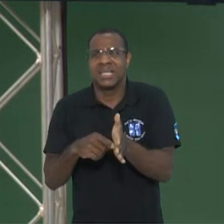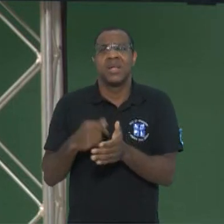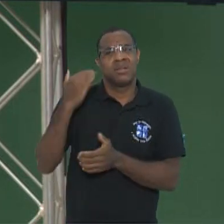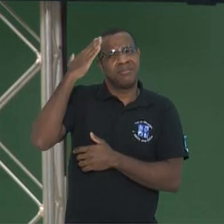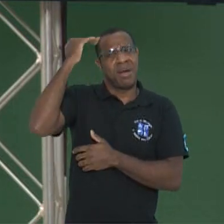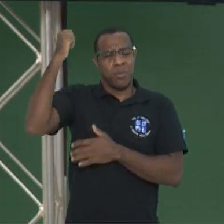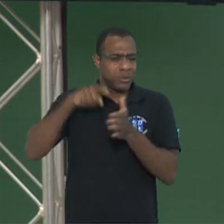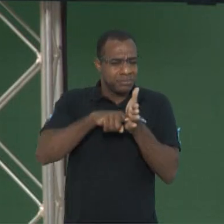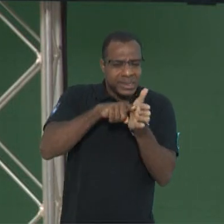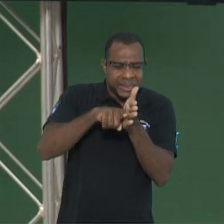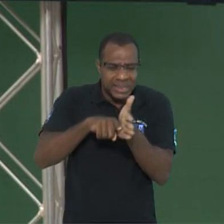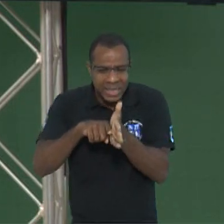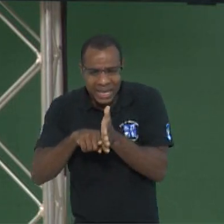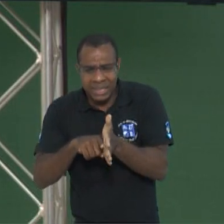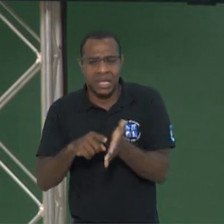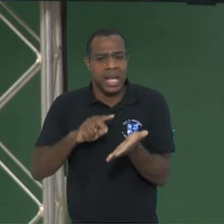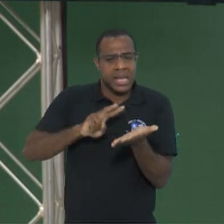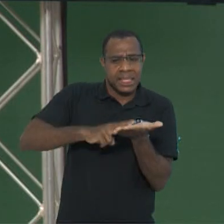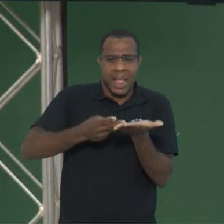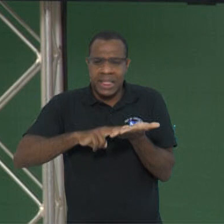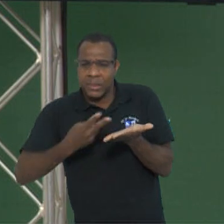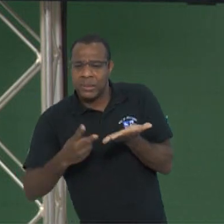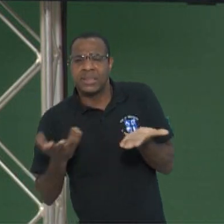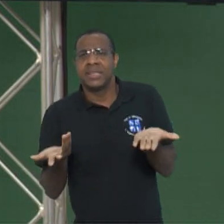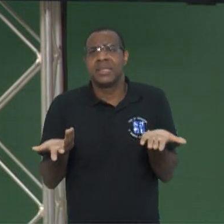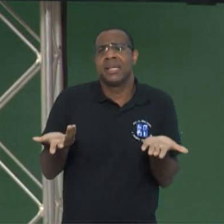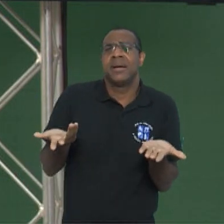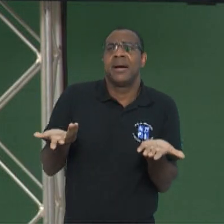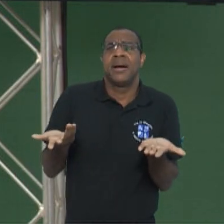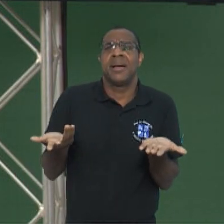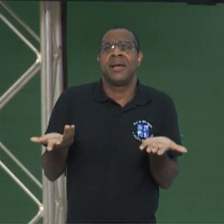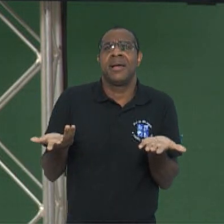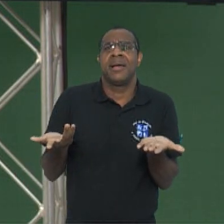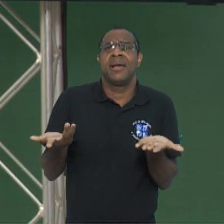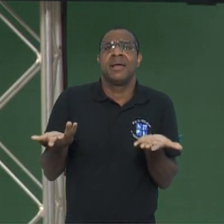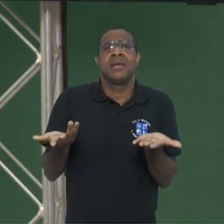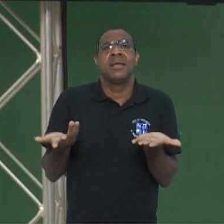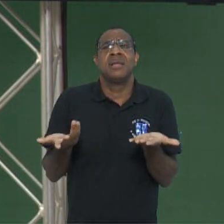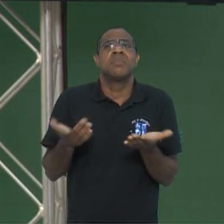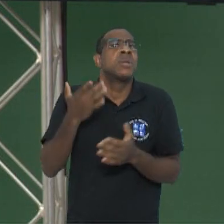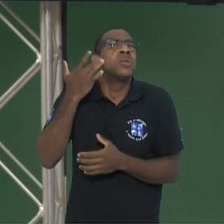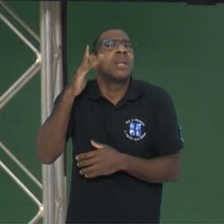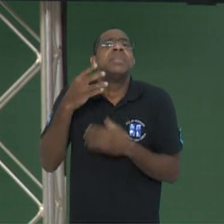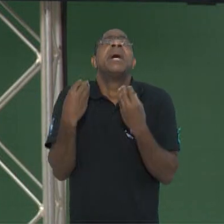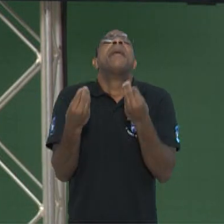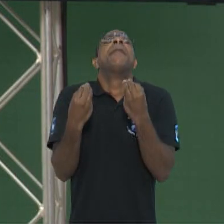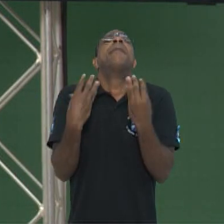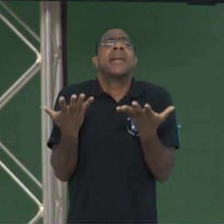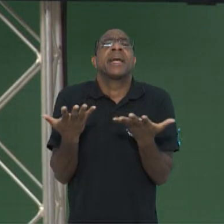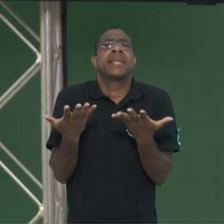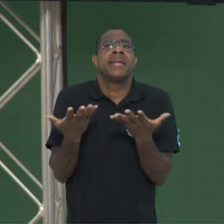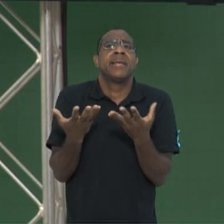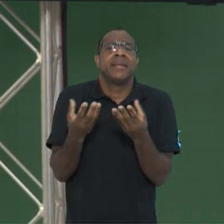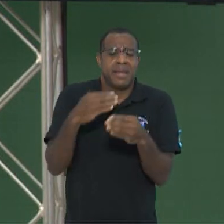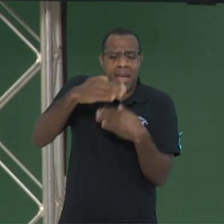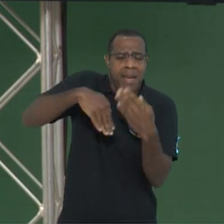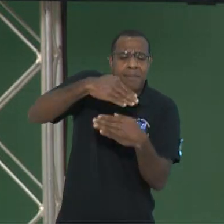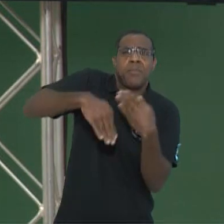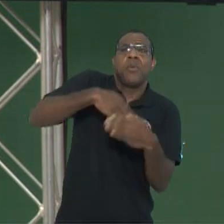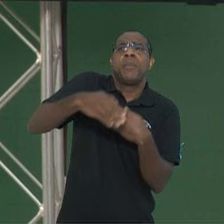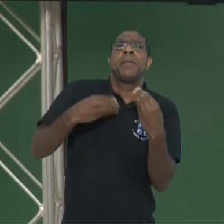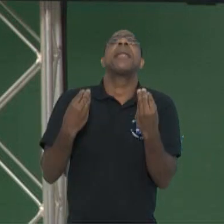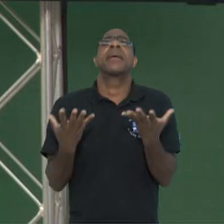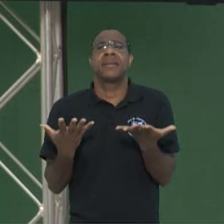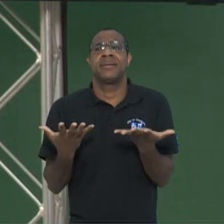o hieróglifo, tem algumas curiosidades, inclusive as múmias, porque não se sabia para que serviam as múmias, não se sabiam por